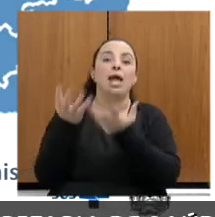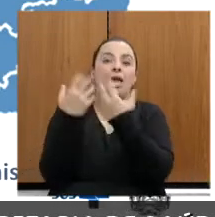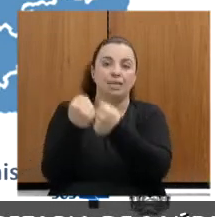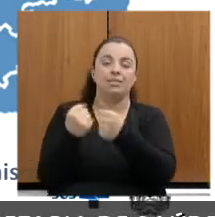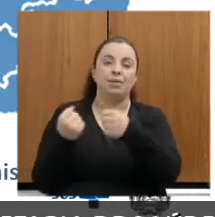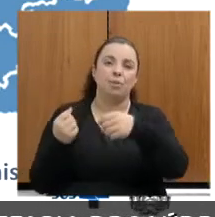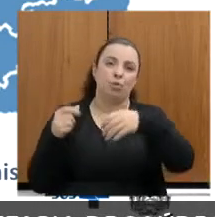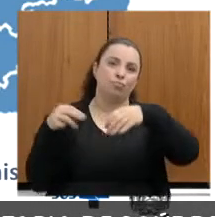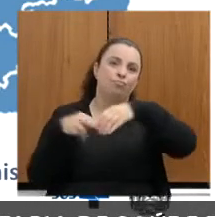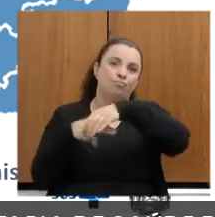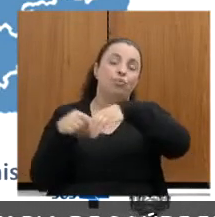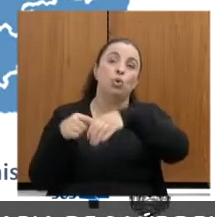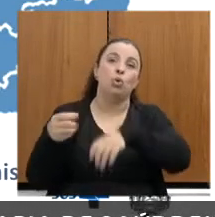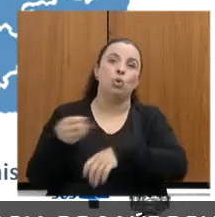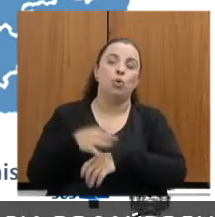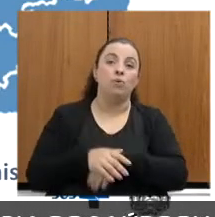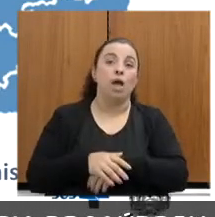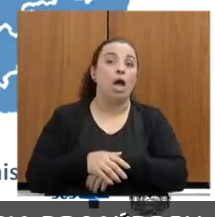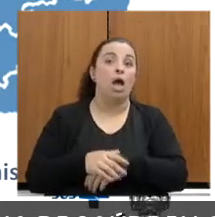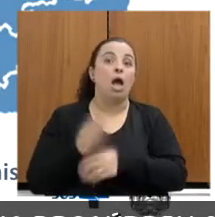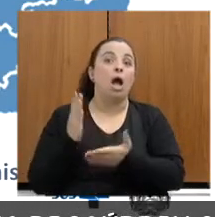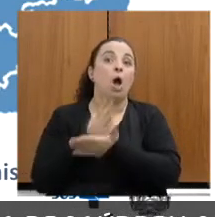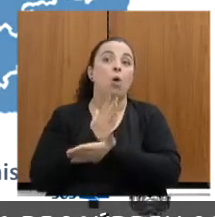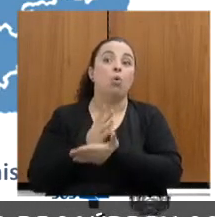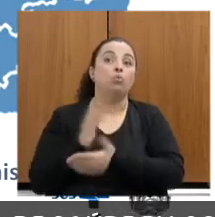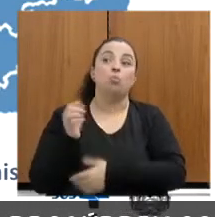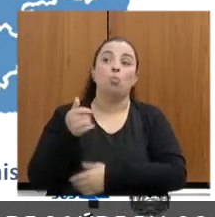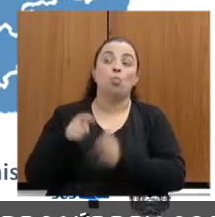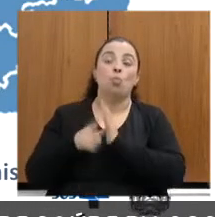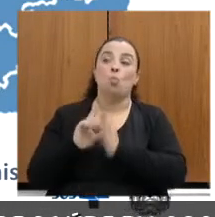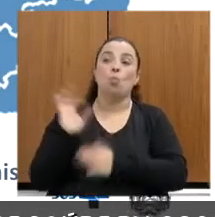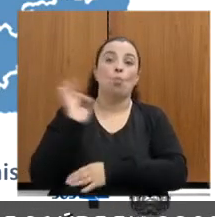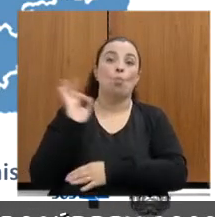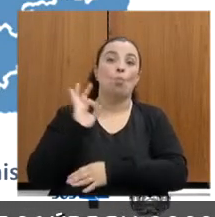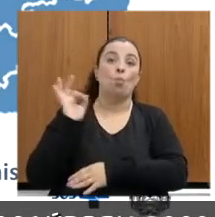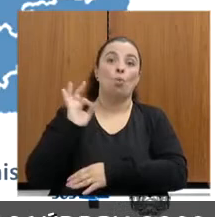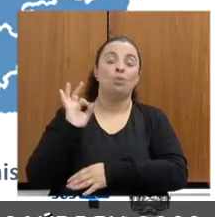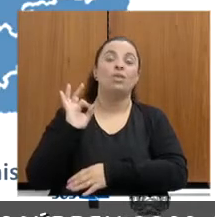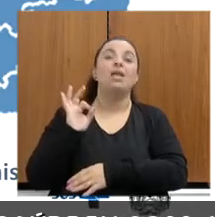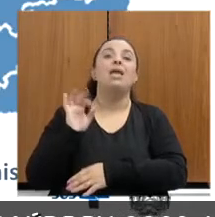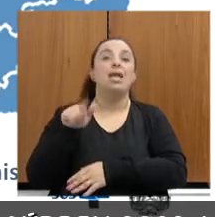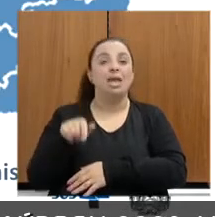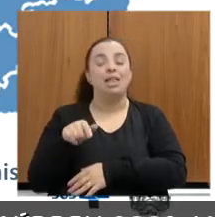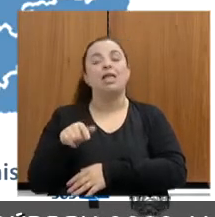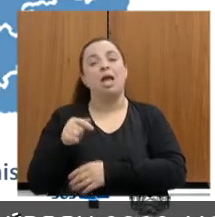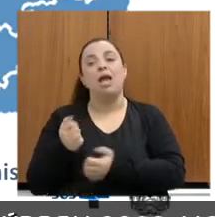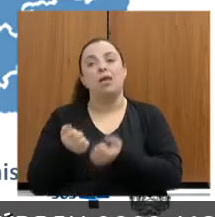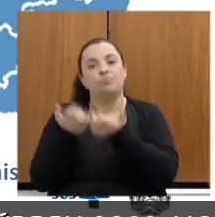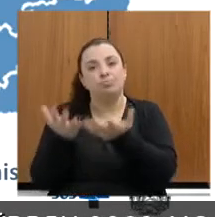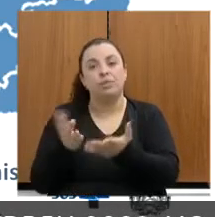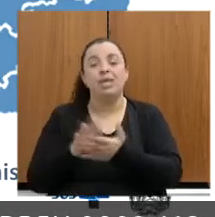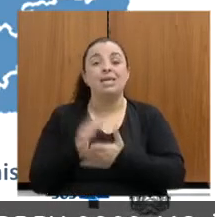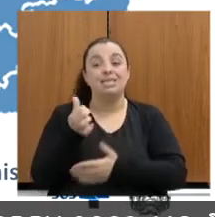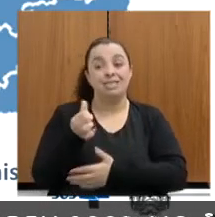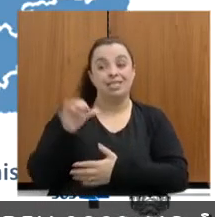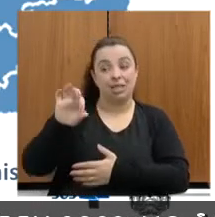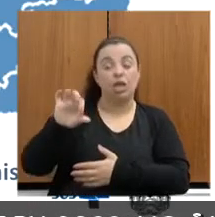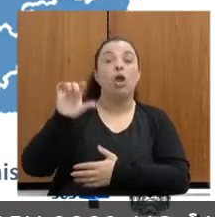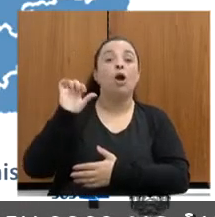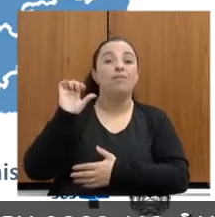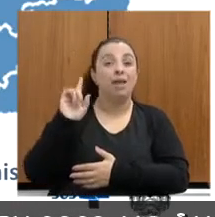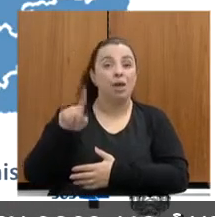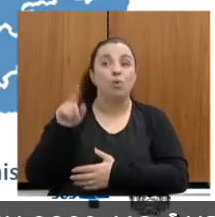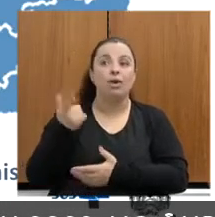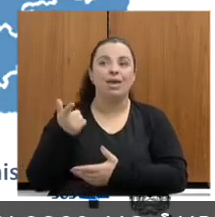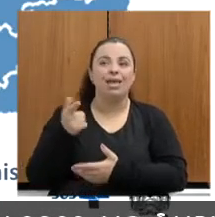vazios assistenciais ou seja não havia tomógrafo naquela região e 69 para a modernização tomógrafos com mais de oito anos de